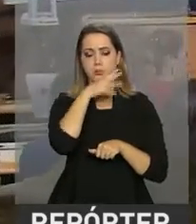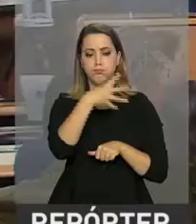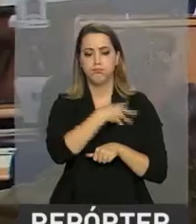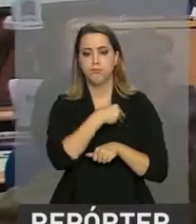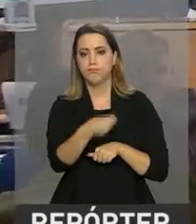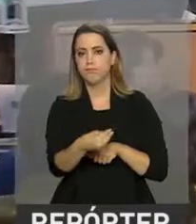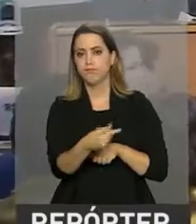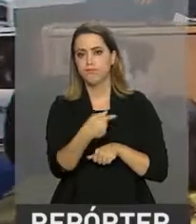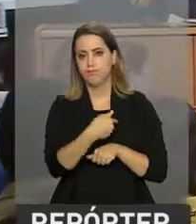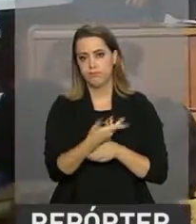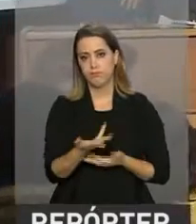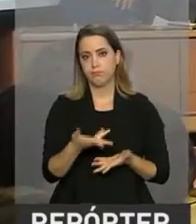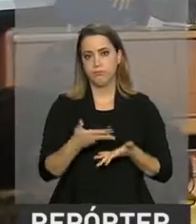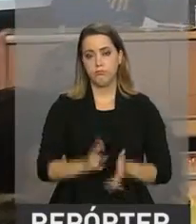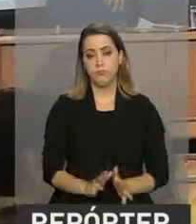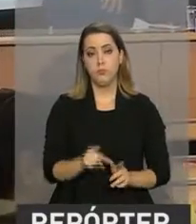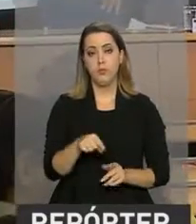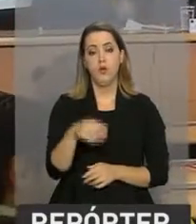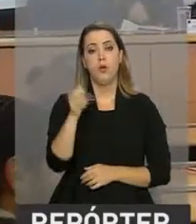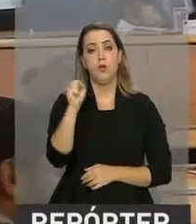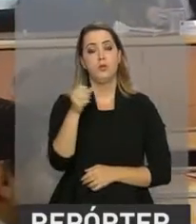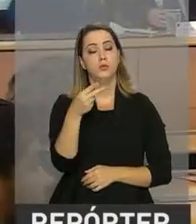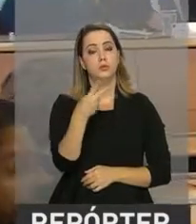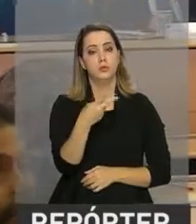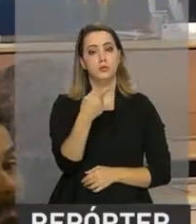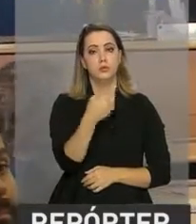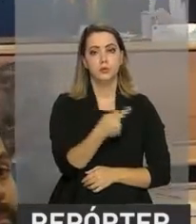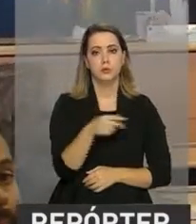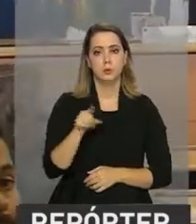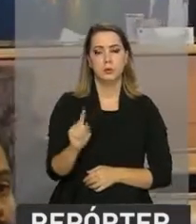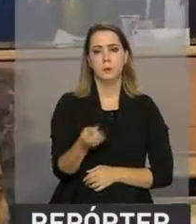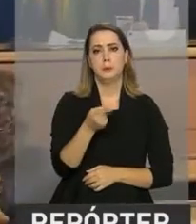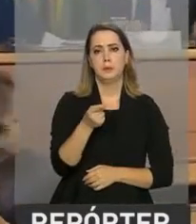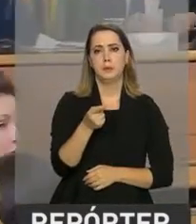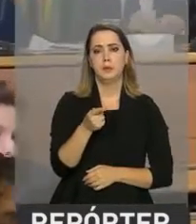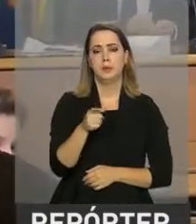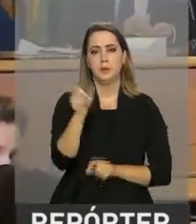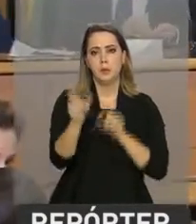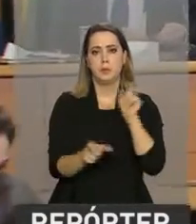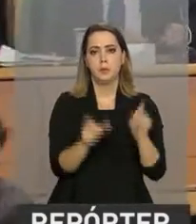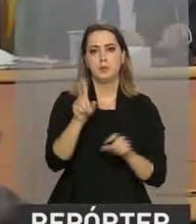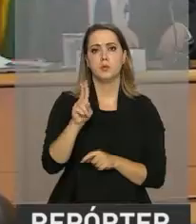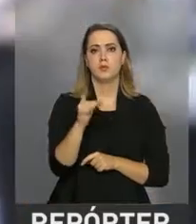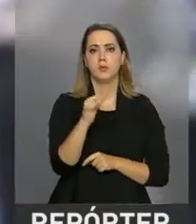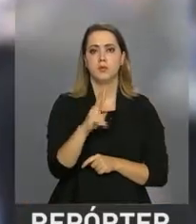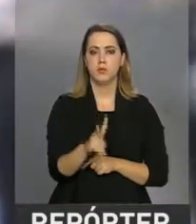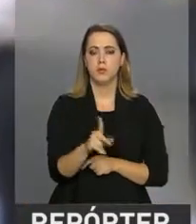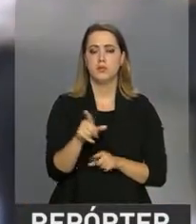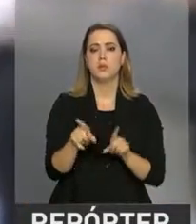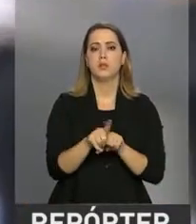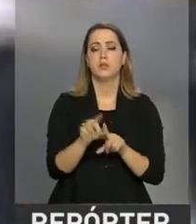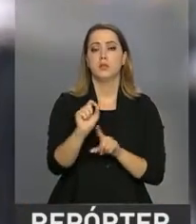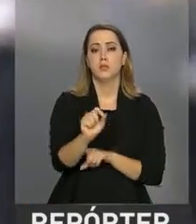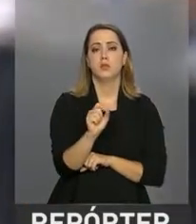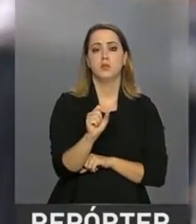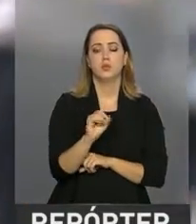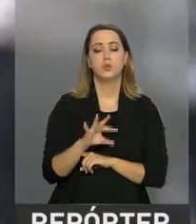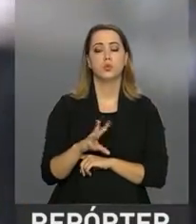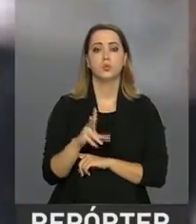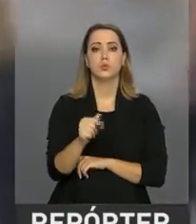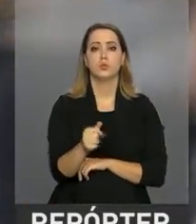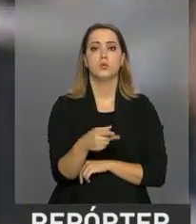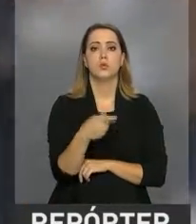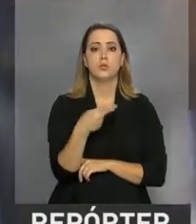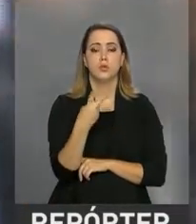saúde é que 827 mil pessoas vivem com hiv e aids no brasil desse total